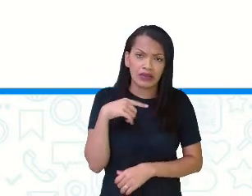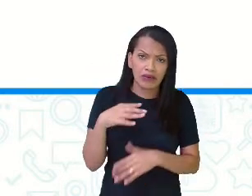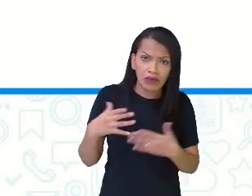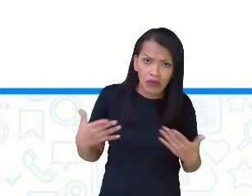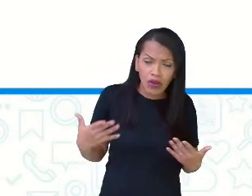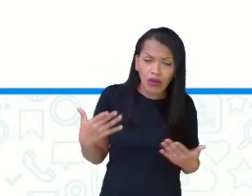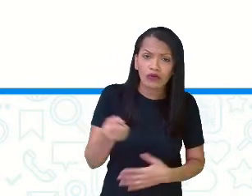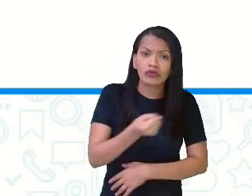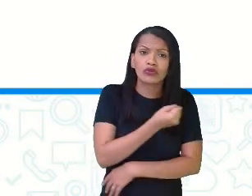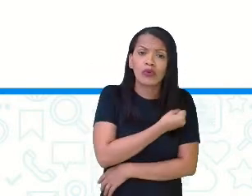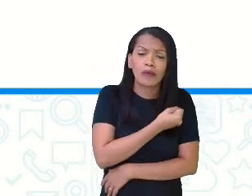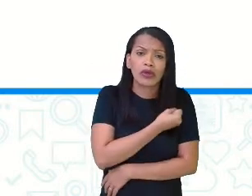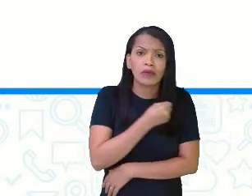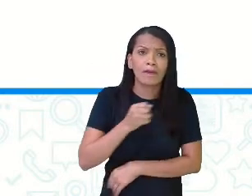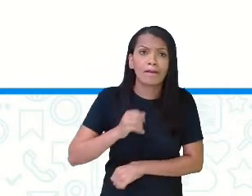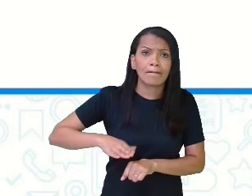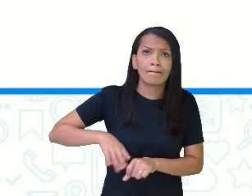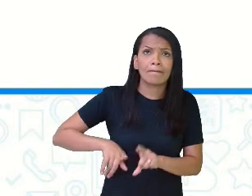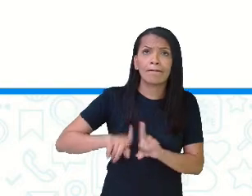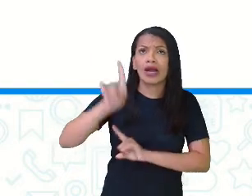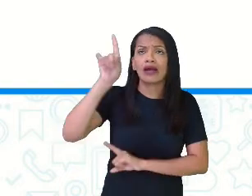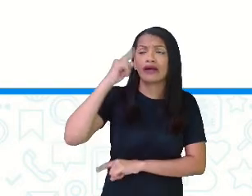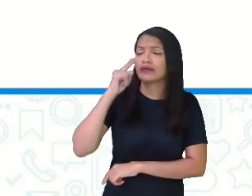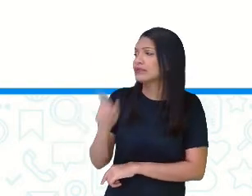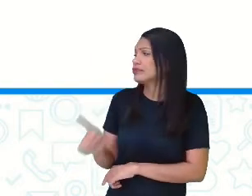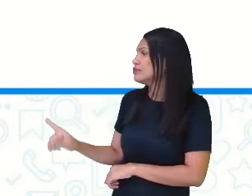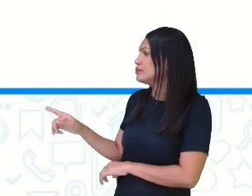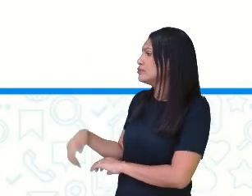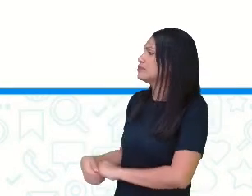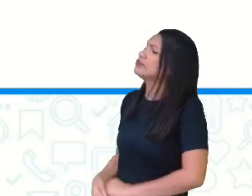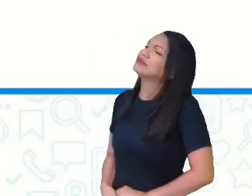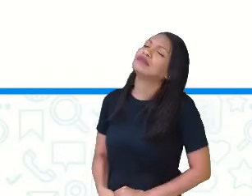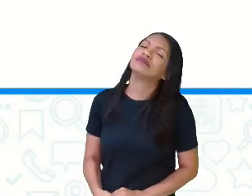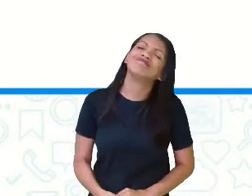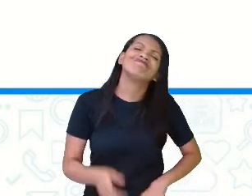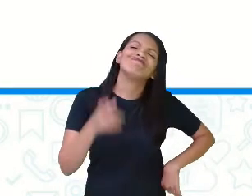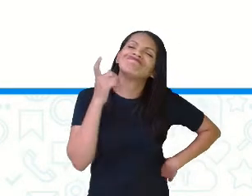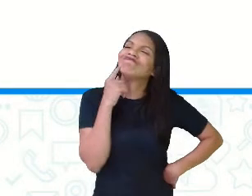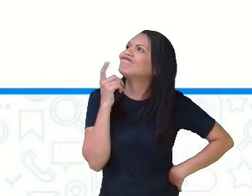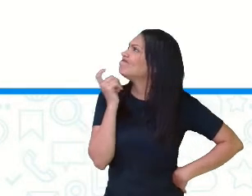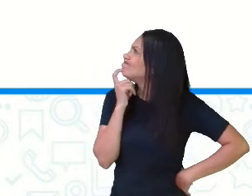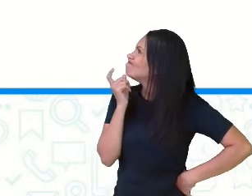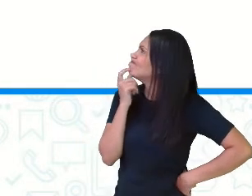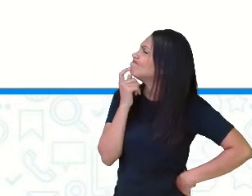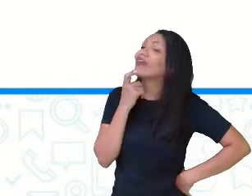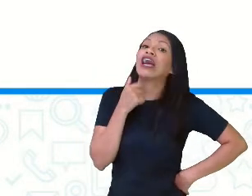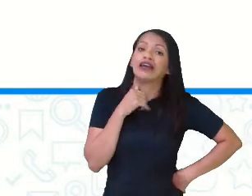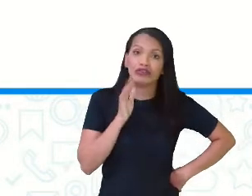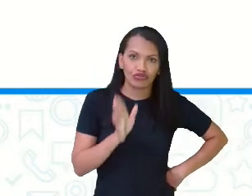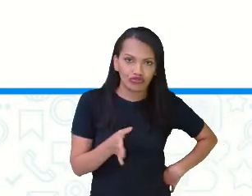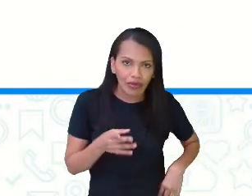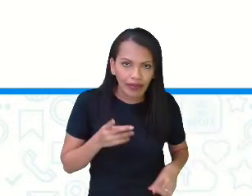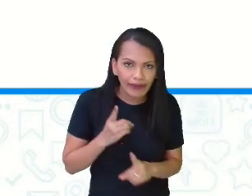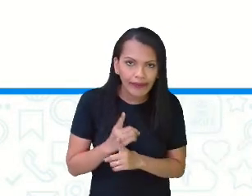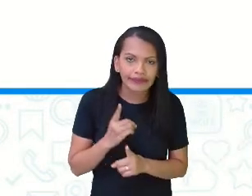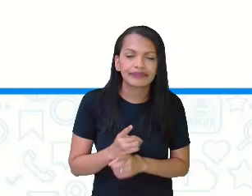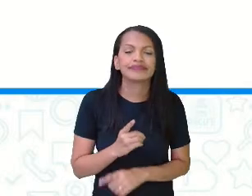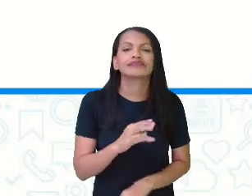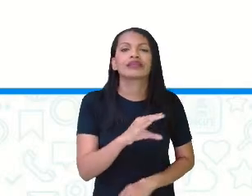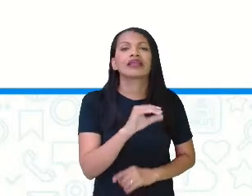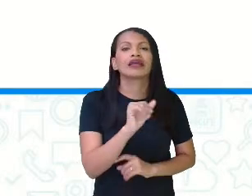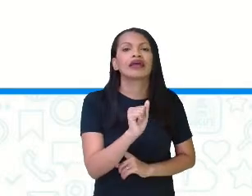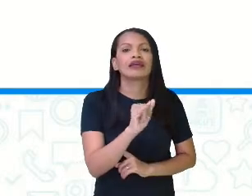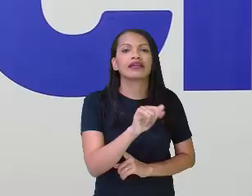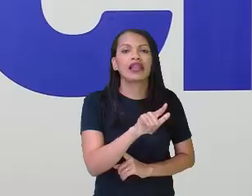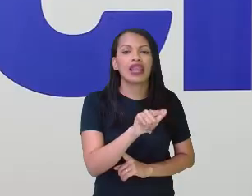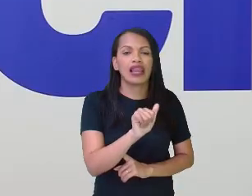número maior aqui? Deixa eu ver. Oxe, professora, já achei. E aí? A Kailane já achou